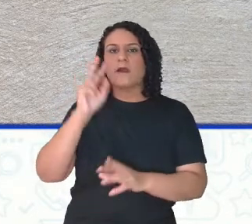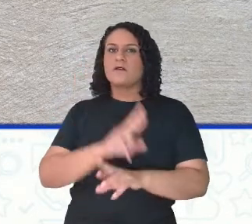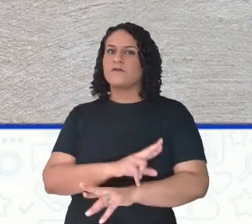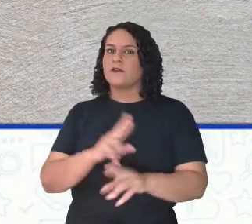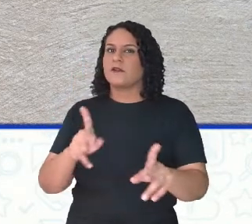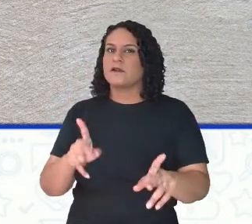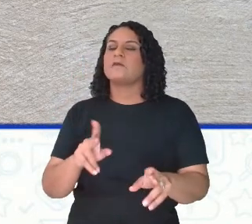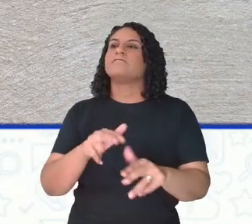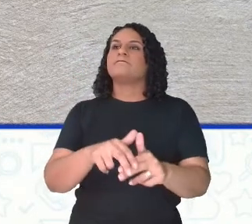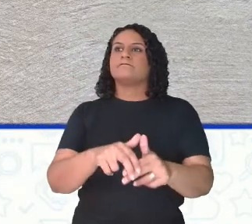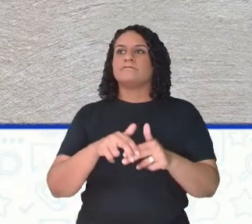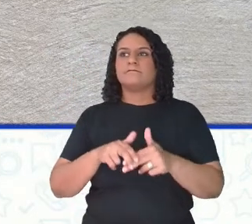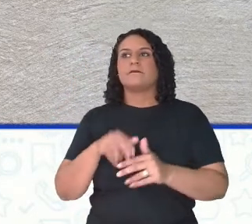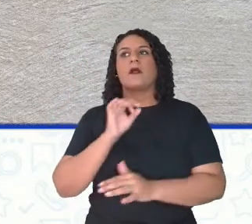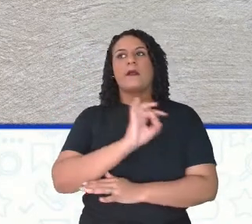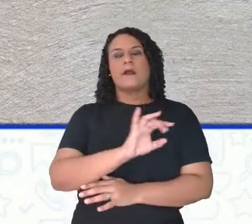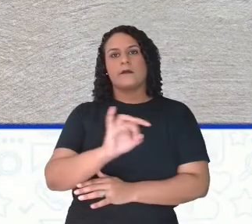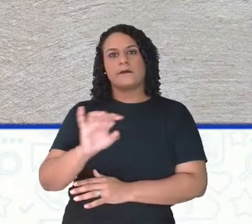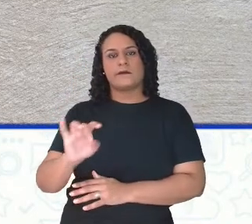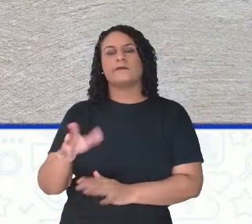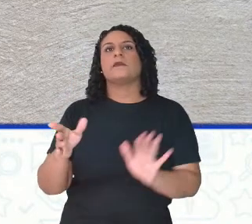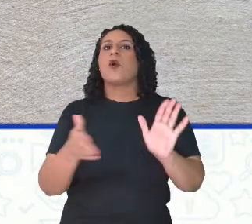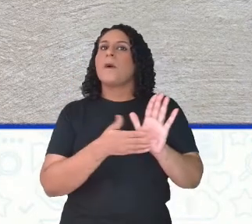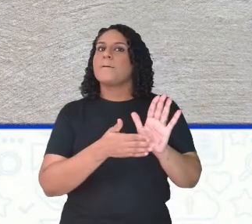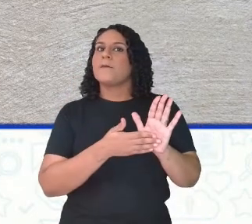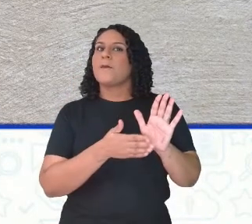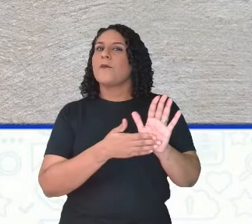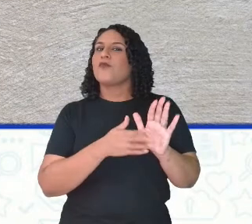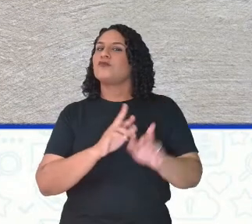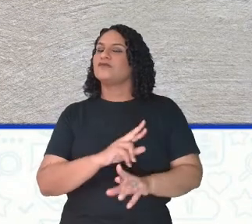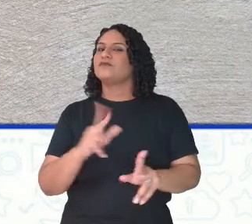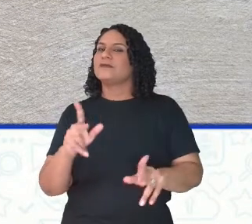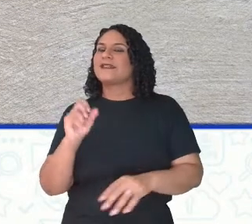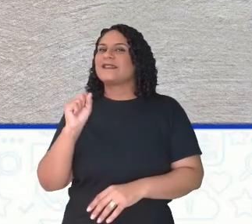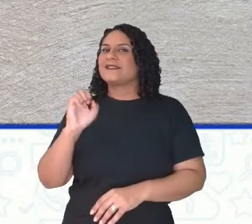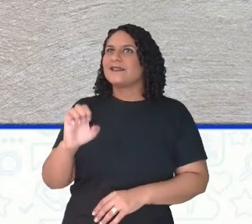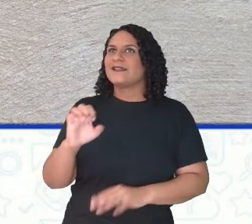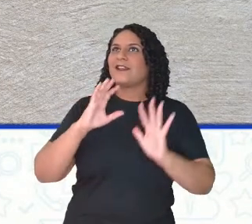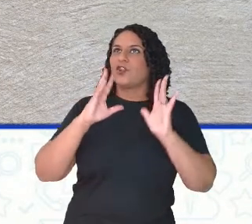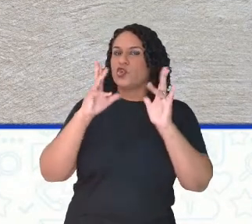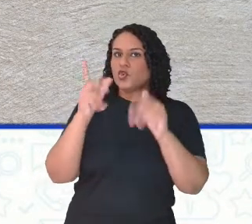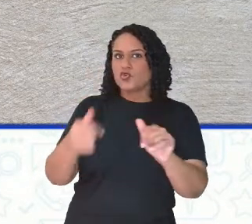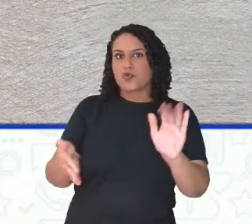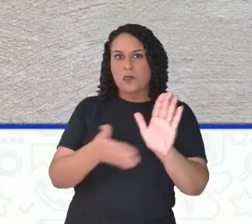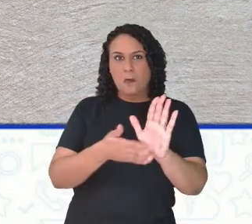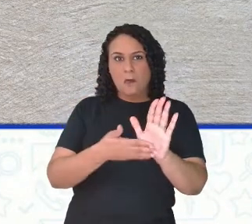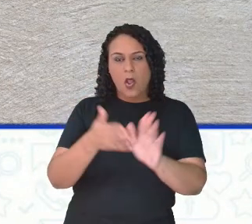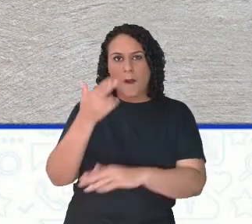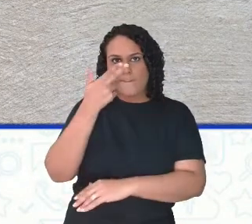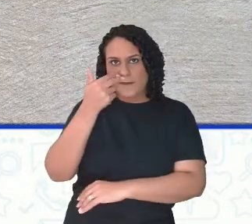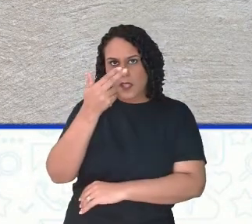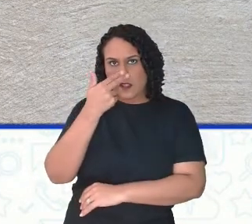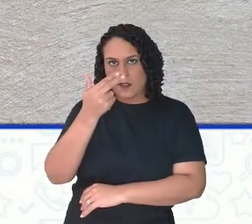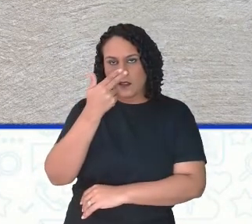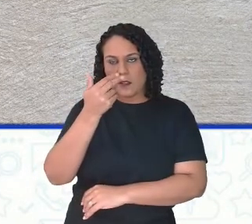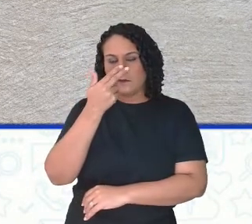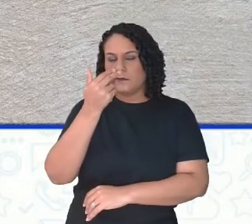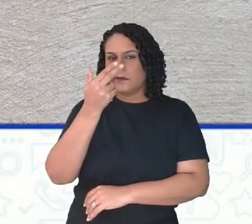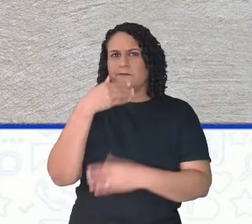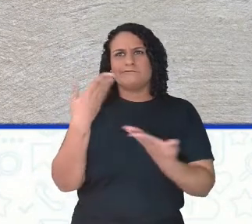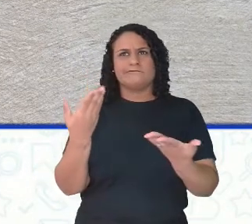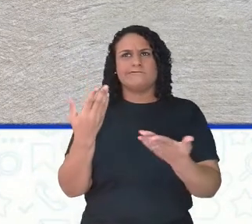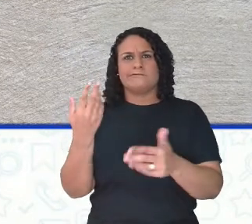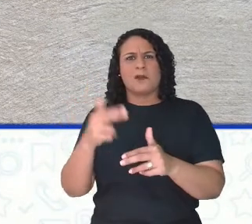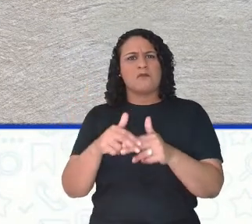diferentes. Por isso que cada um, né, tem uma proposta de governo. Se todo mundo estivesse ali com todas as ideias iguais, para que